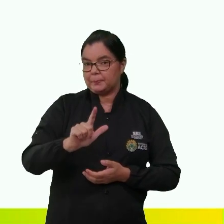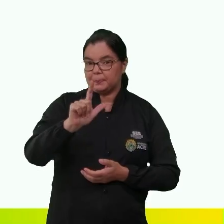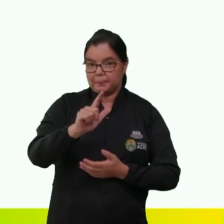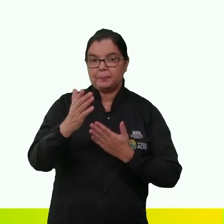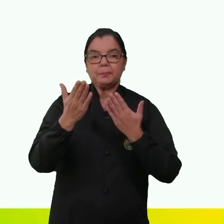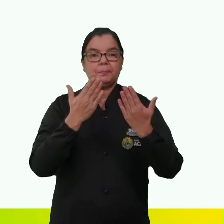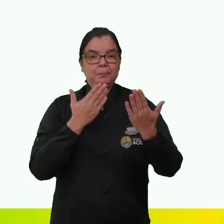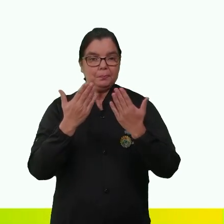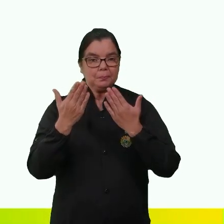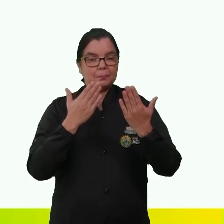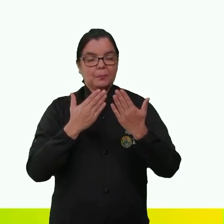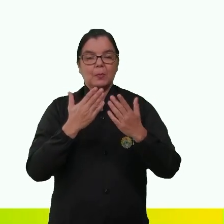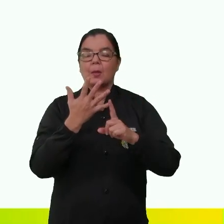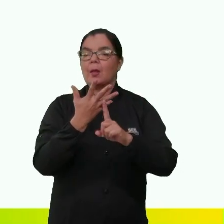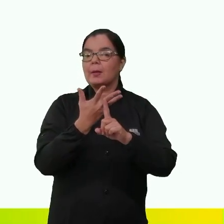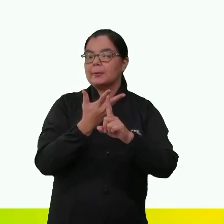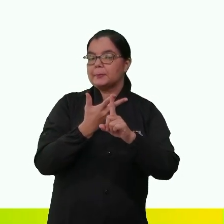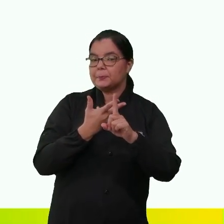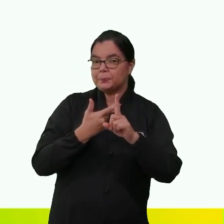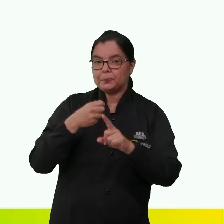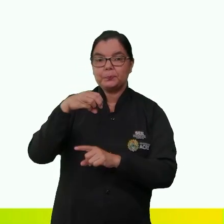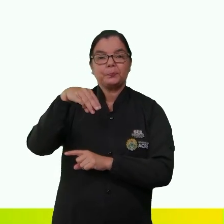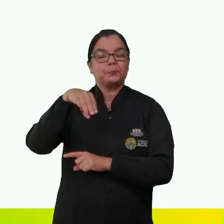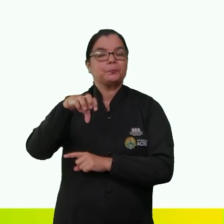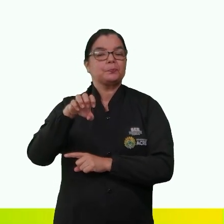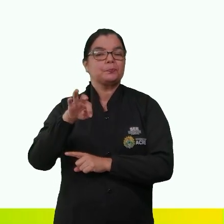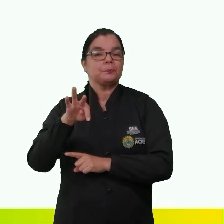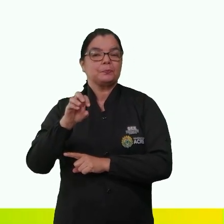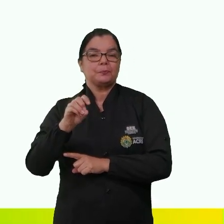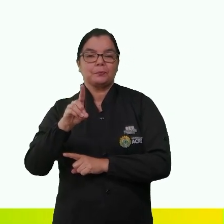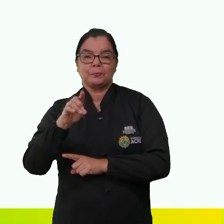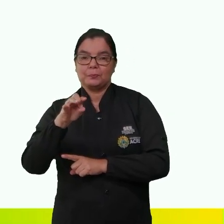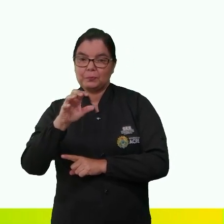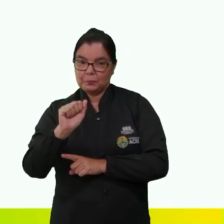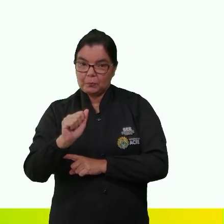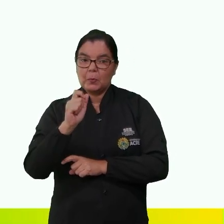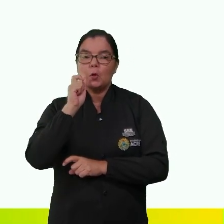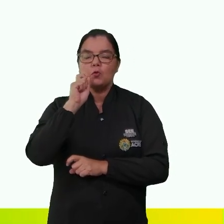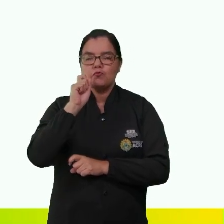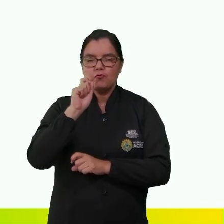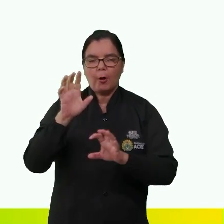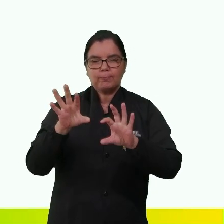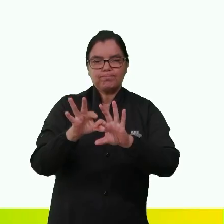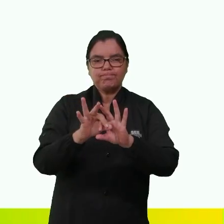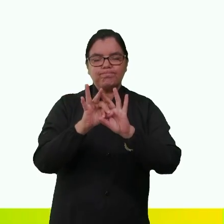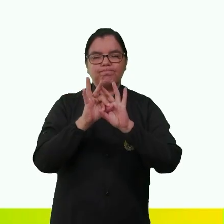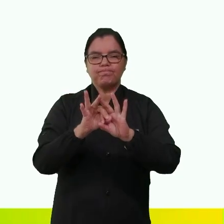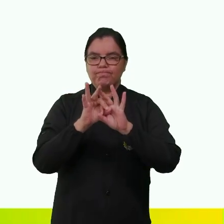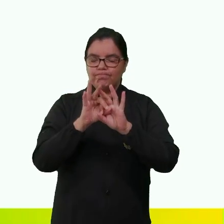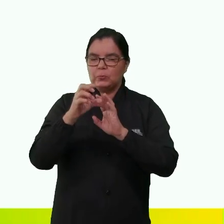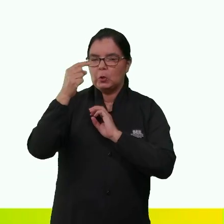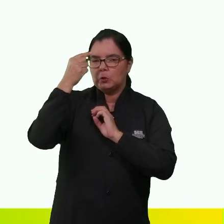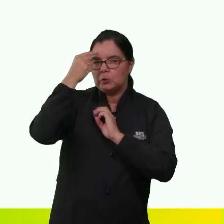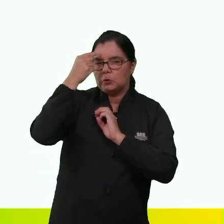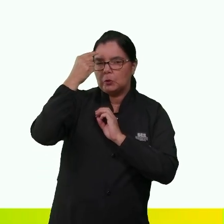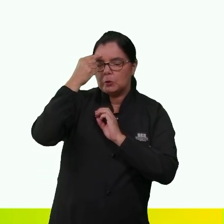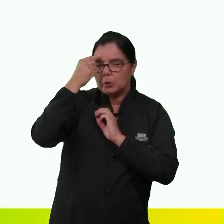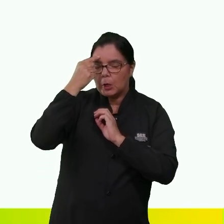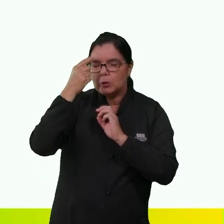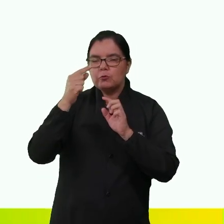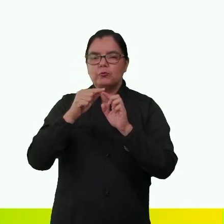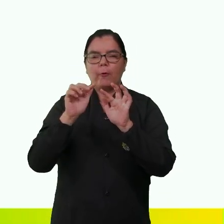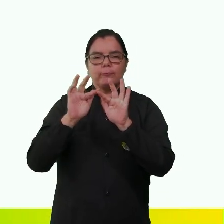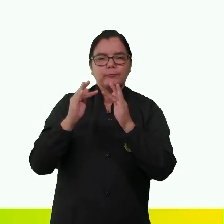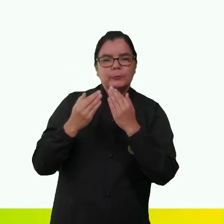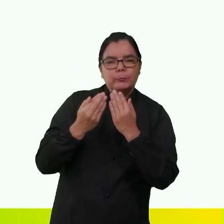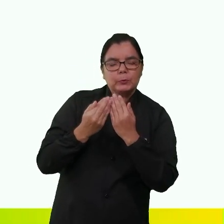literatura comparada é a arte metódica pela busca de ligações de analogia, de